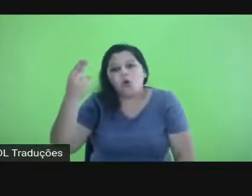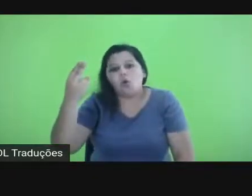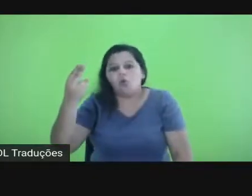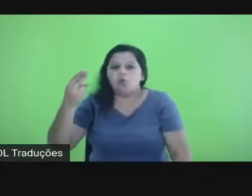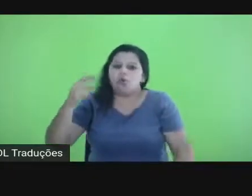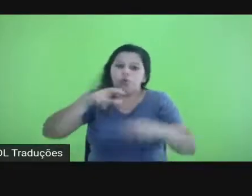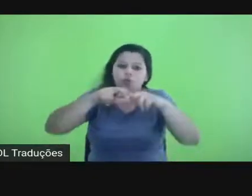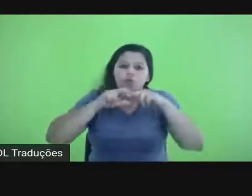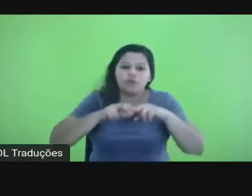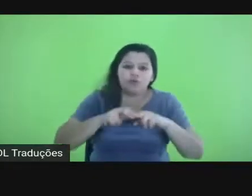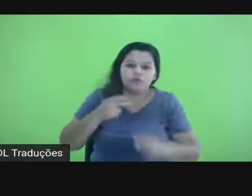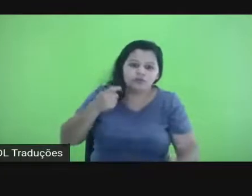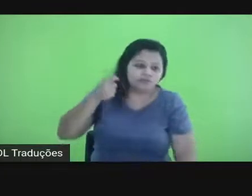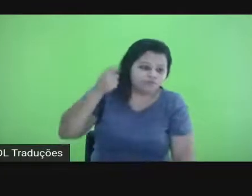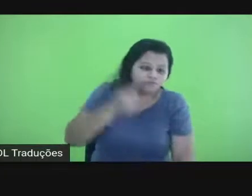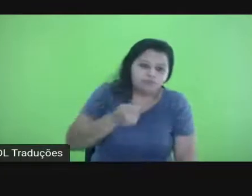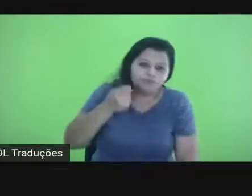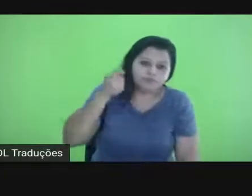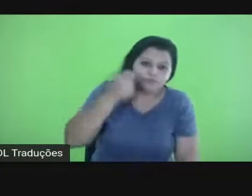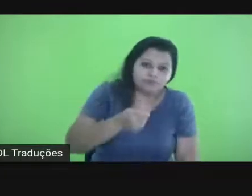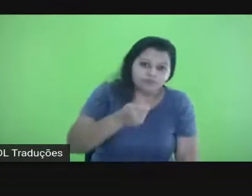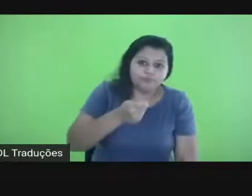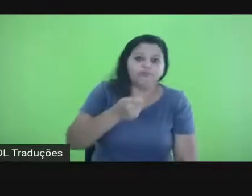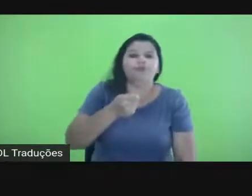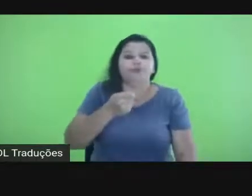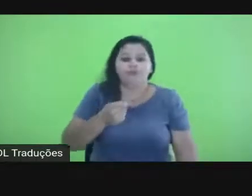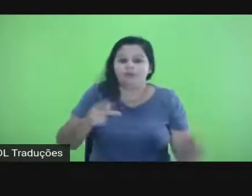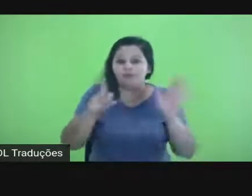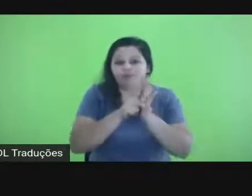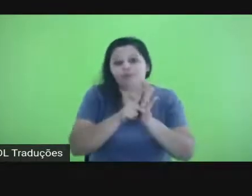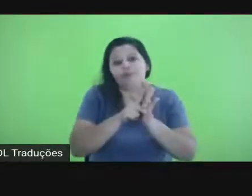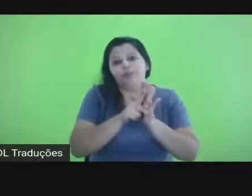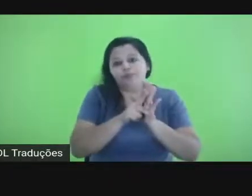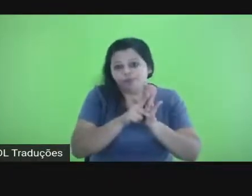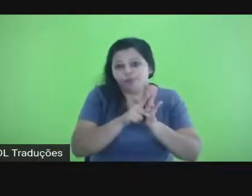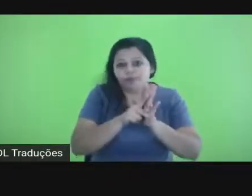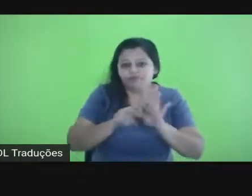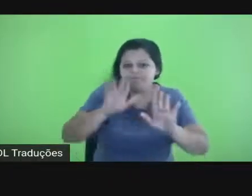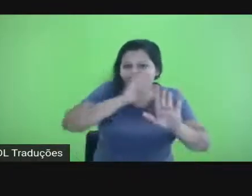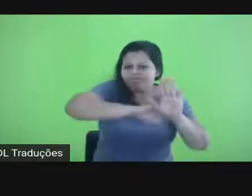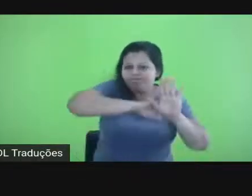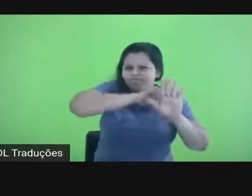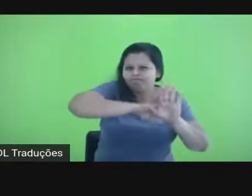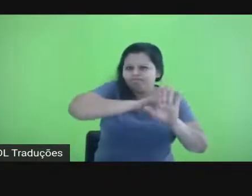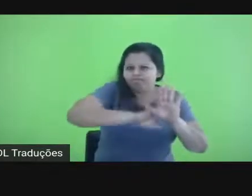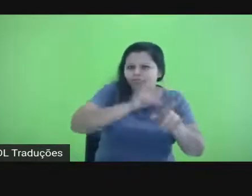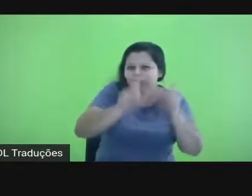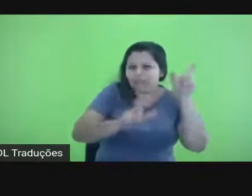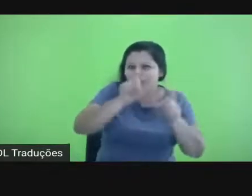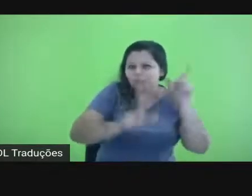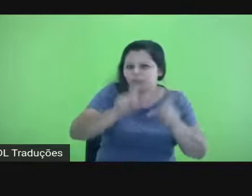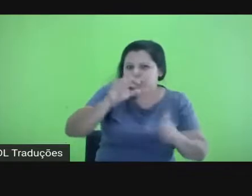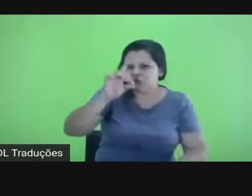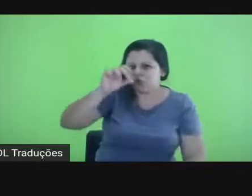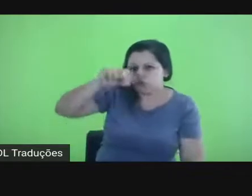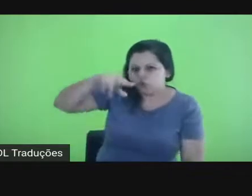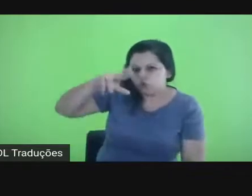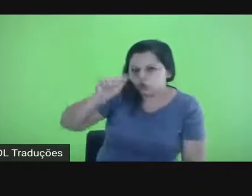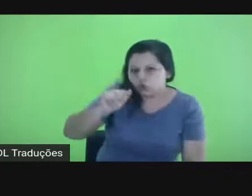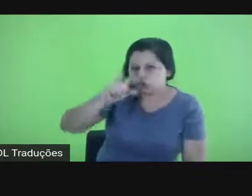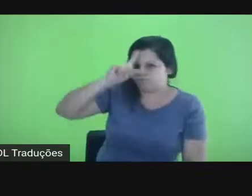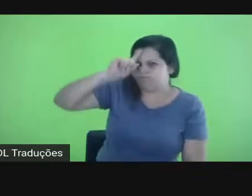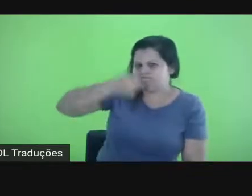imposição, da imposição subjetiva daquelas pessoas que dominam aquele espaço,